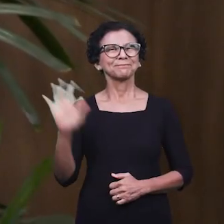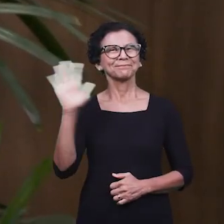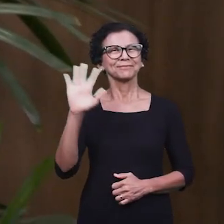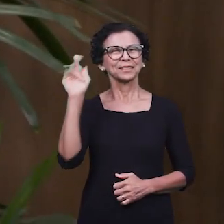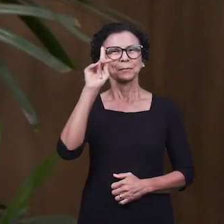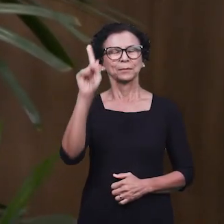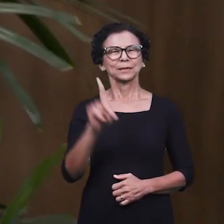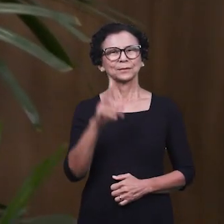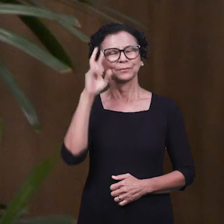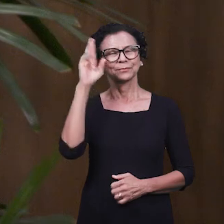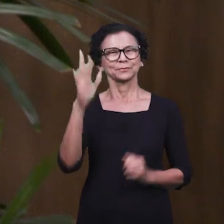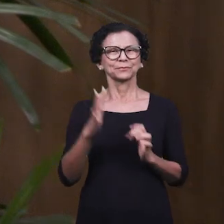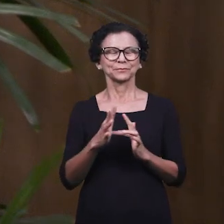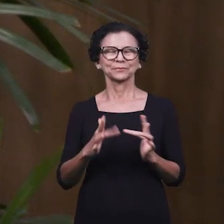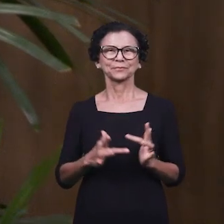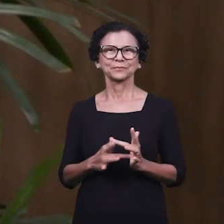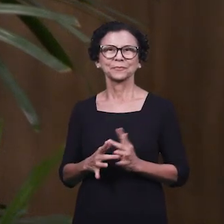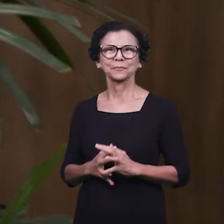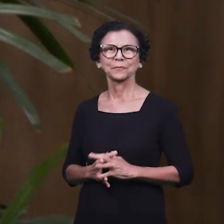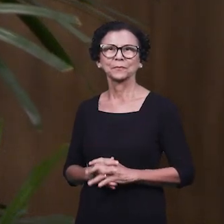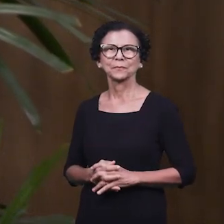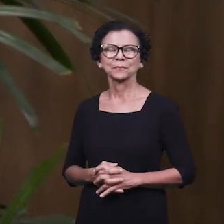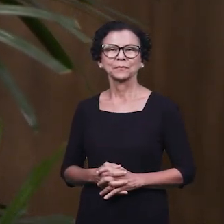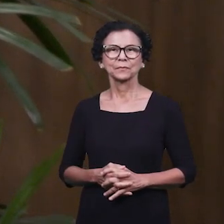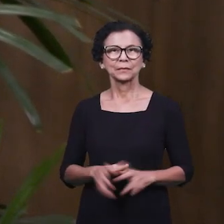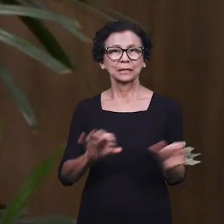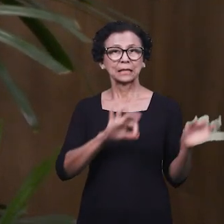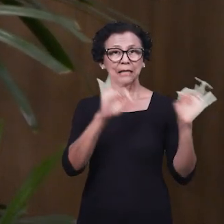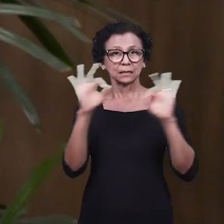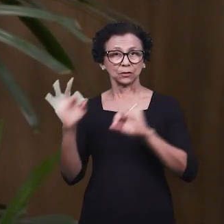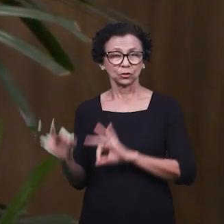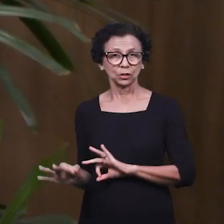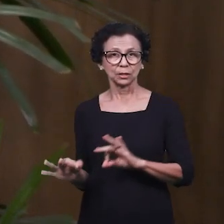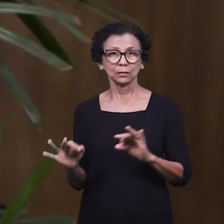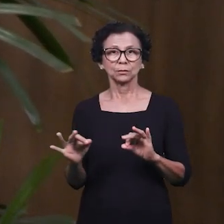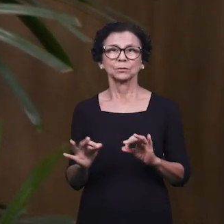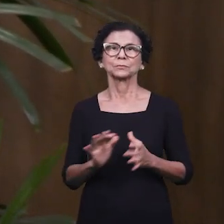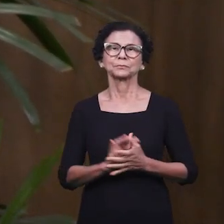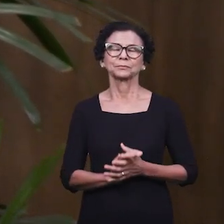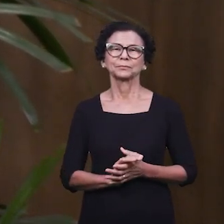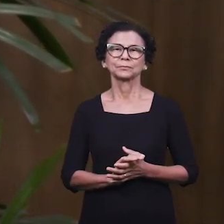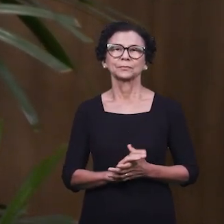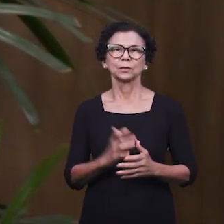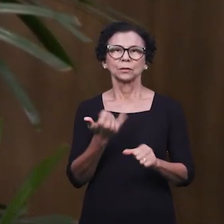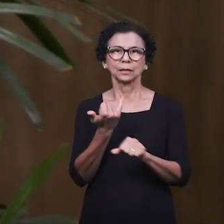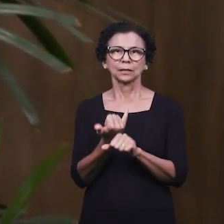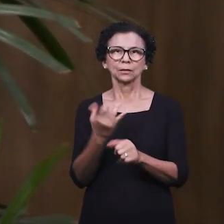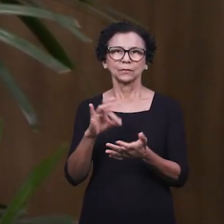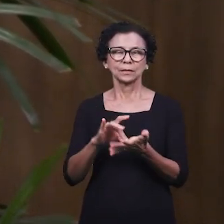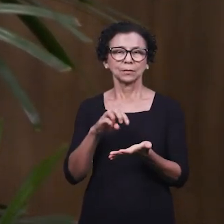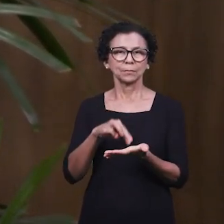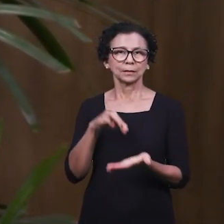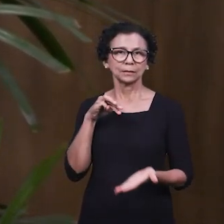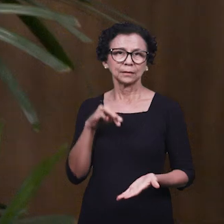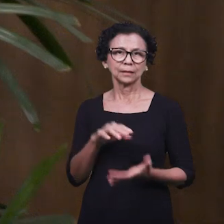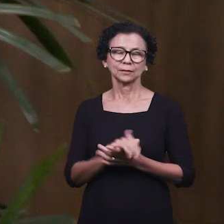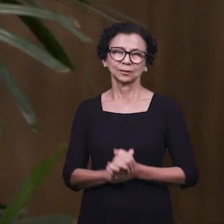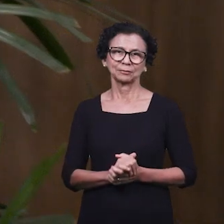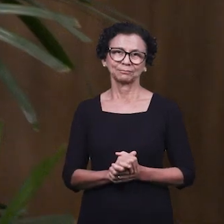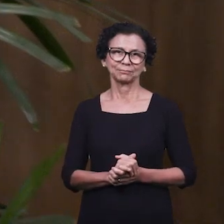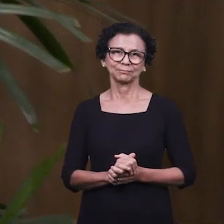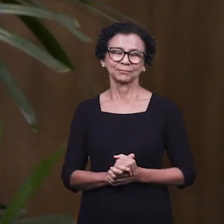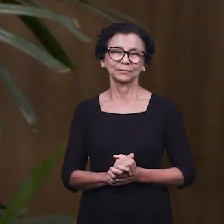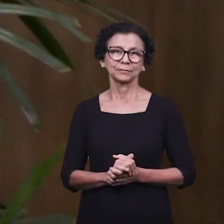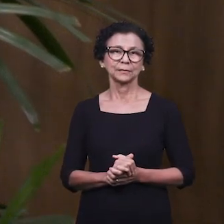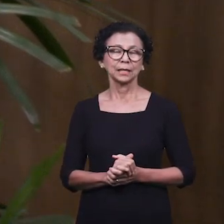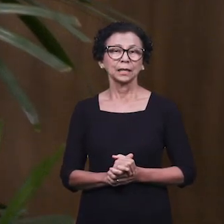Olá, paz do Senhor Jesus. Você está no canal oficial da Igreja Cristã Maranata. Este é o programa Educação e Fé,